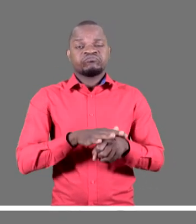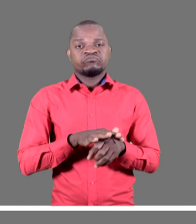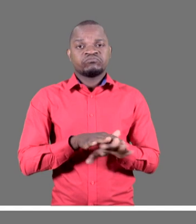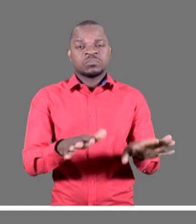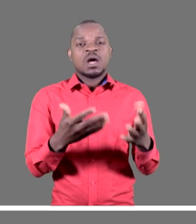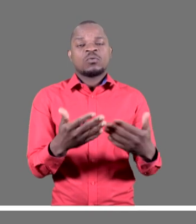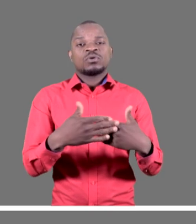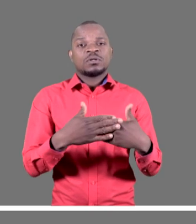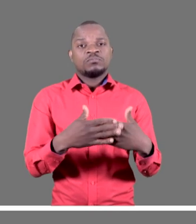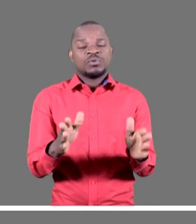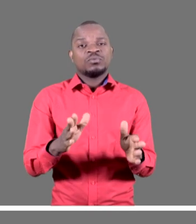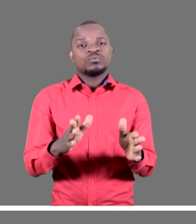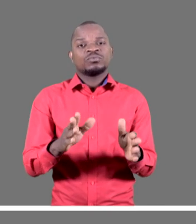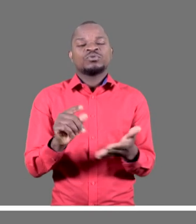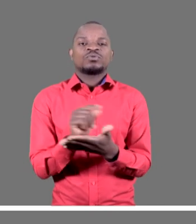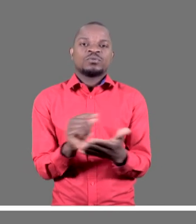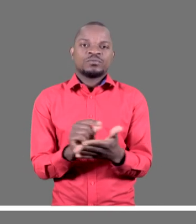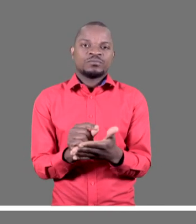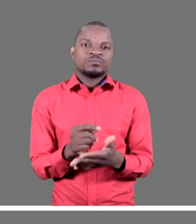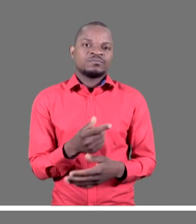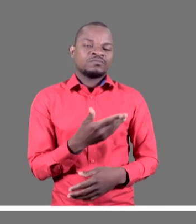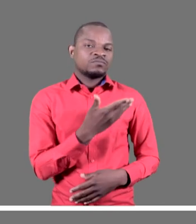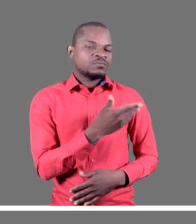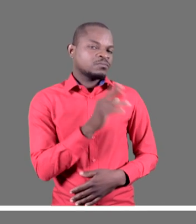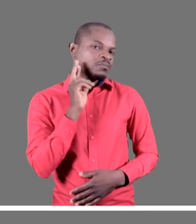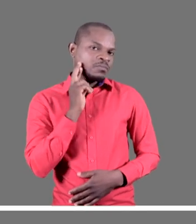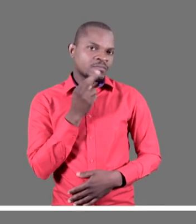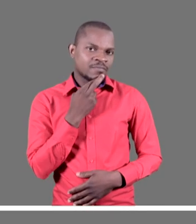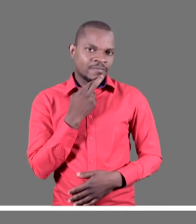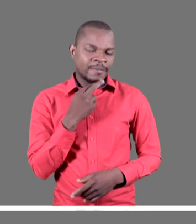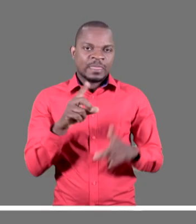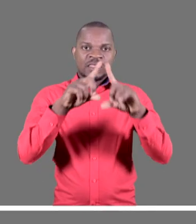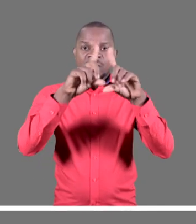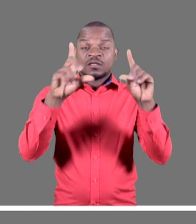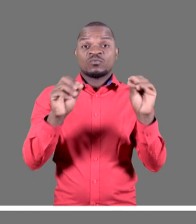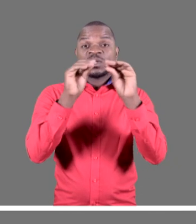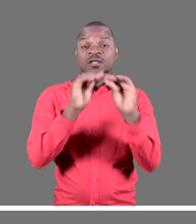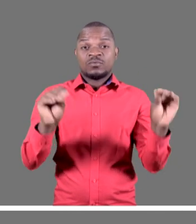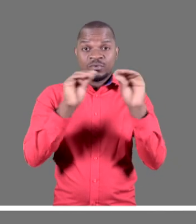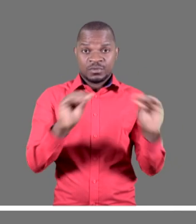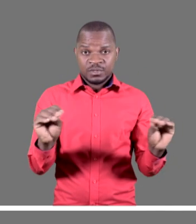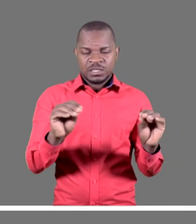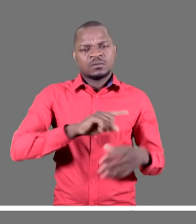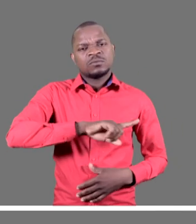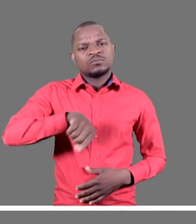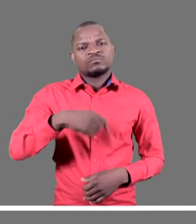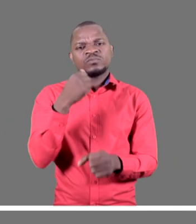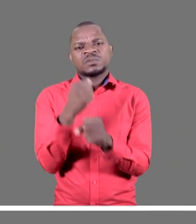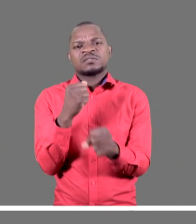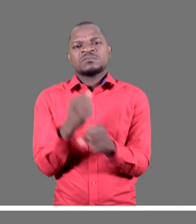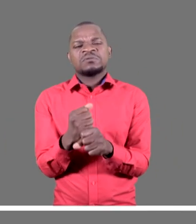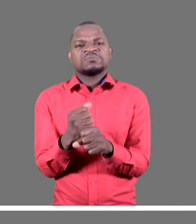retorno às aulas? Indo ao assunto que tem a ver com a educação, nós trabalhamos, portanto, diretamente com